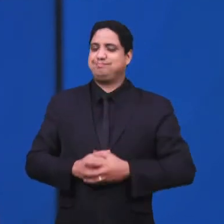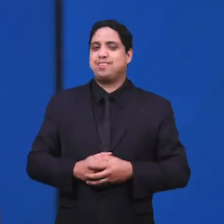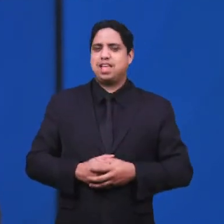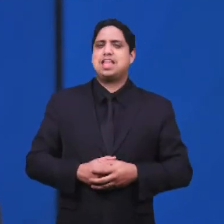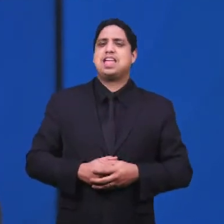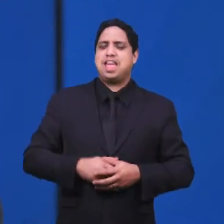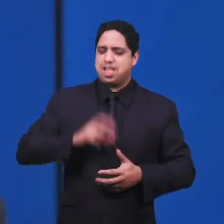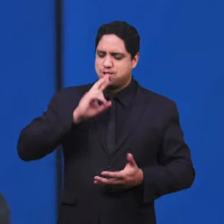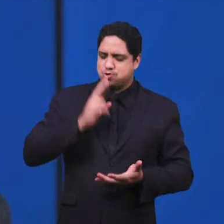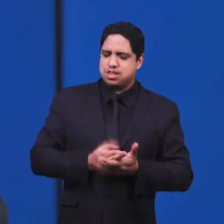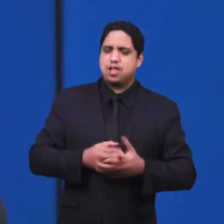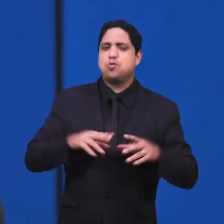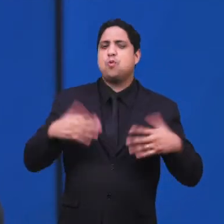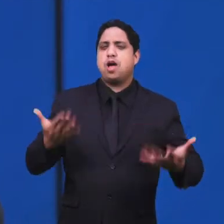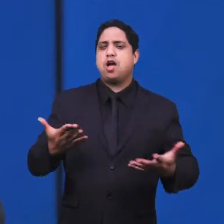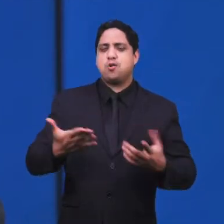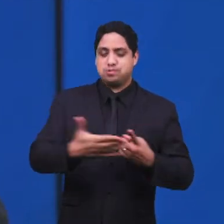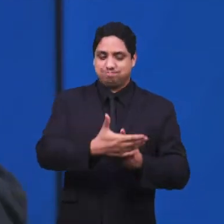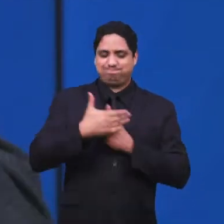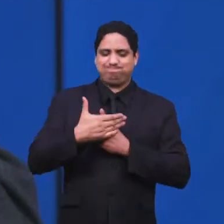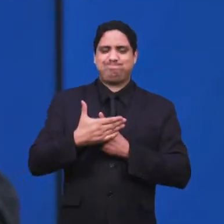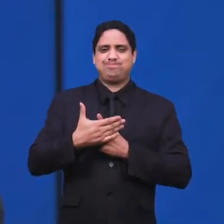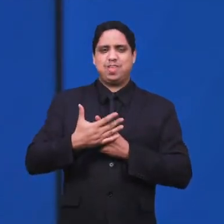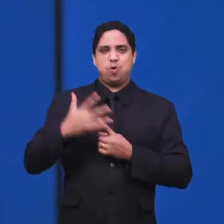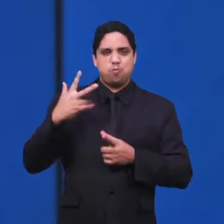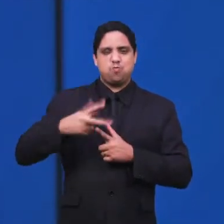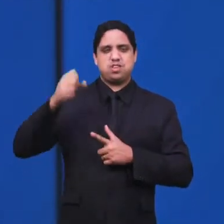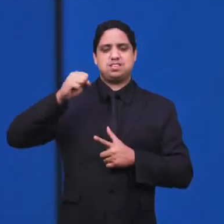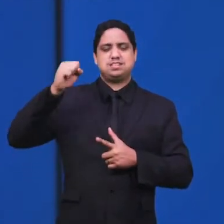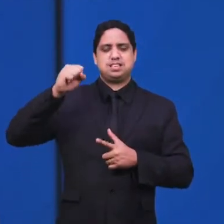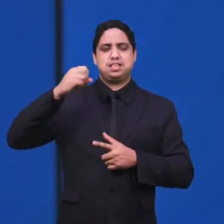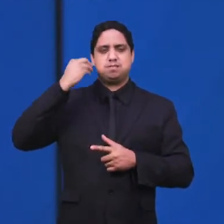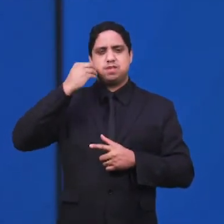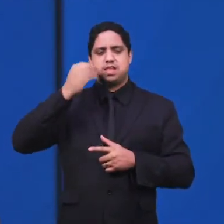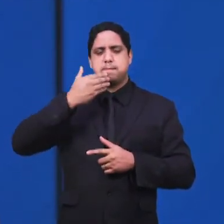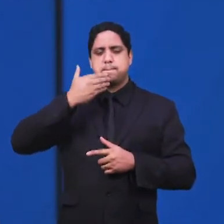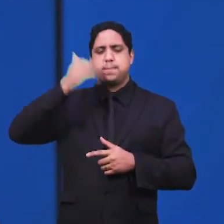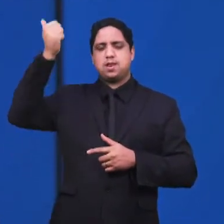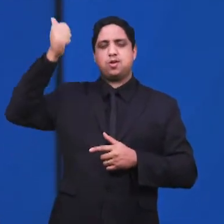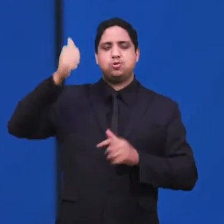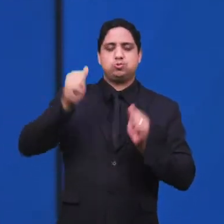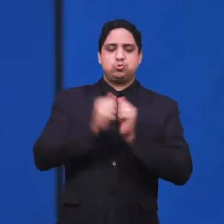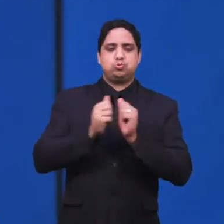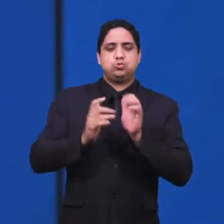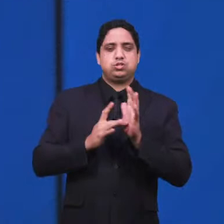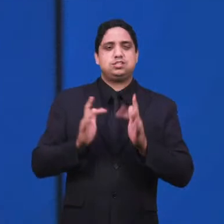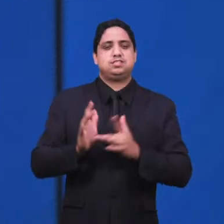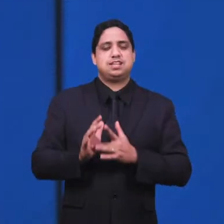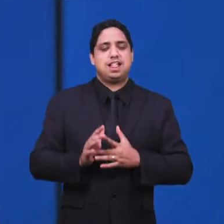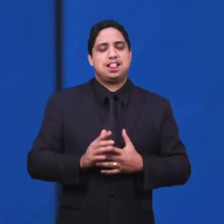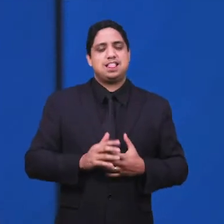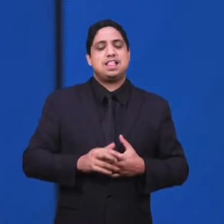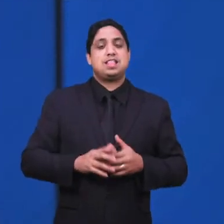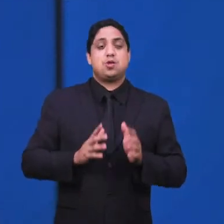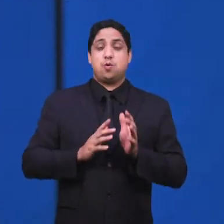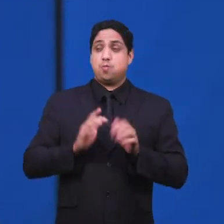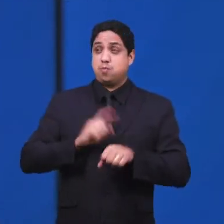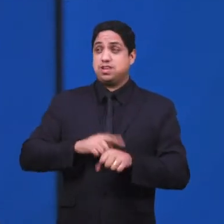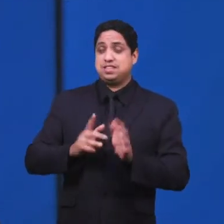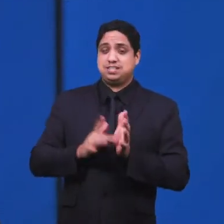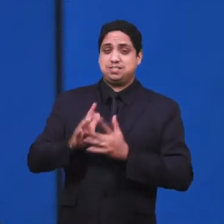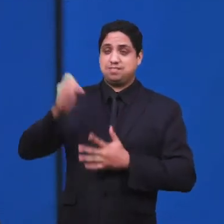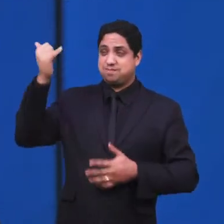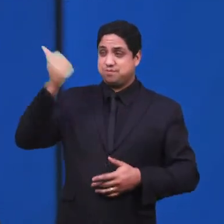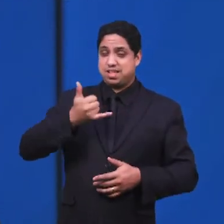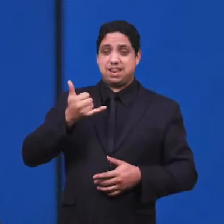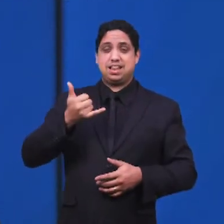resultado a santificação das nossas vidas, a nossa experiência mais com o Senhor. Então, os lábios do Senhor são para isso. Ele fala, nós